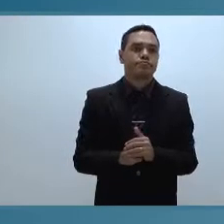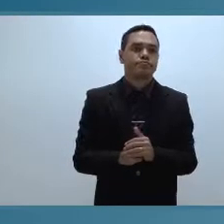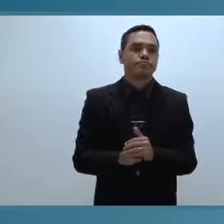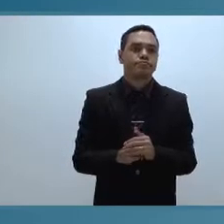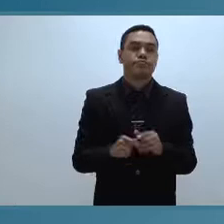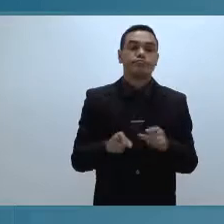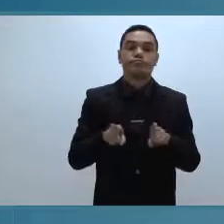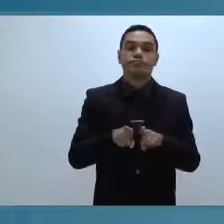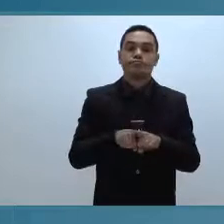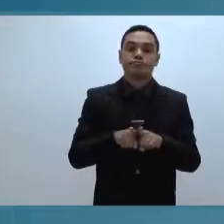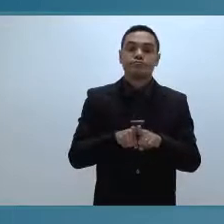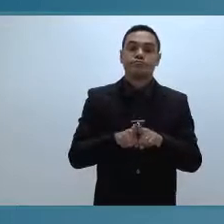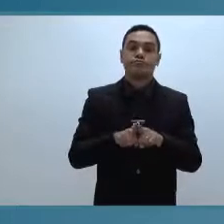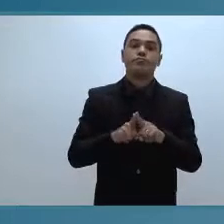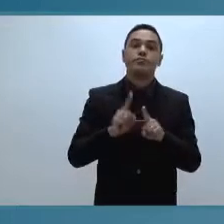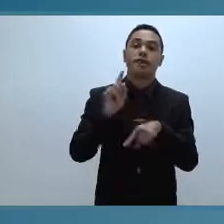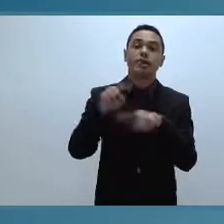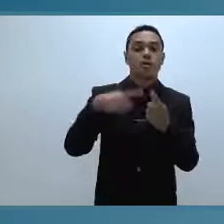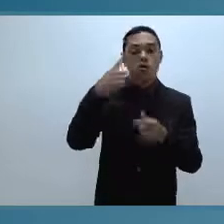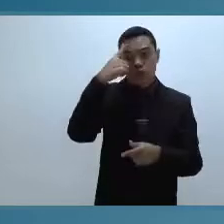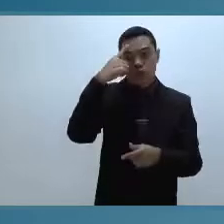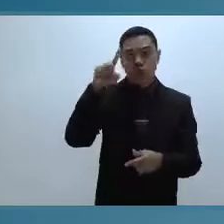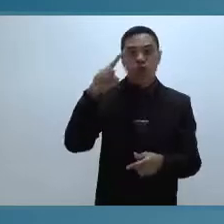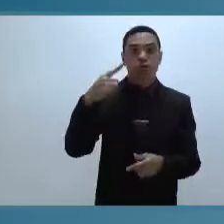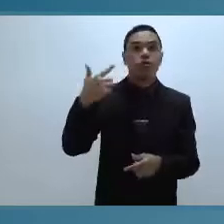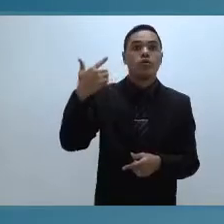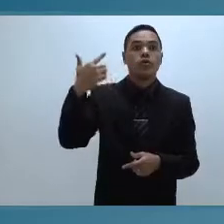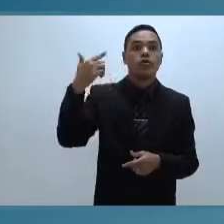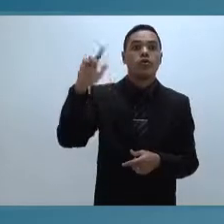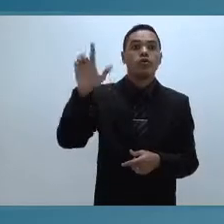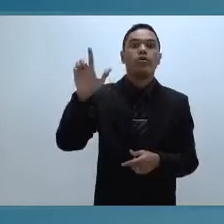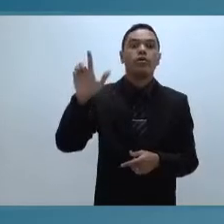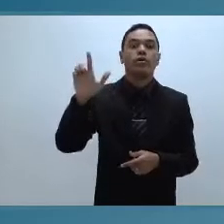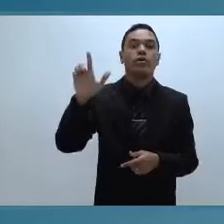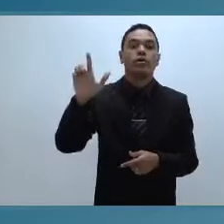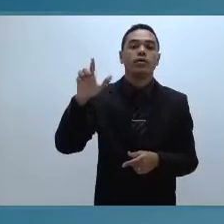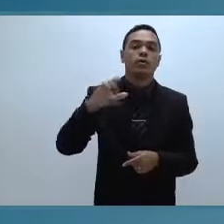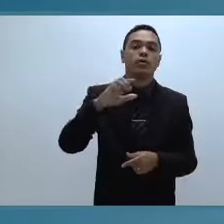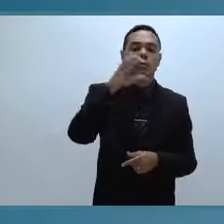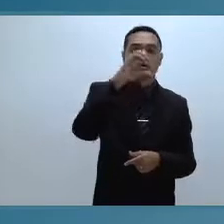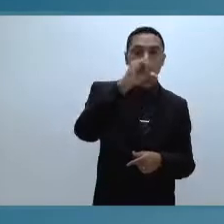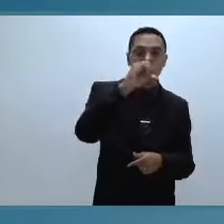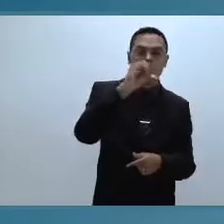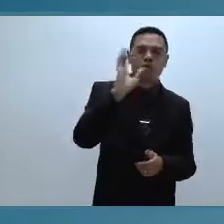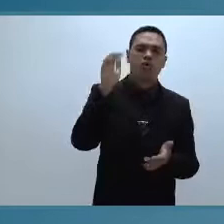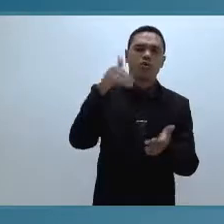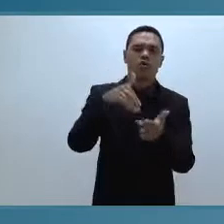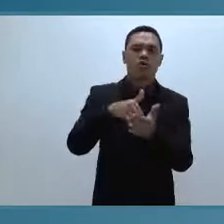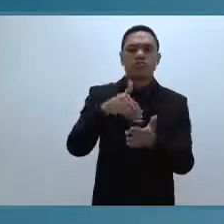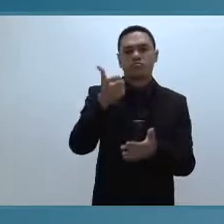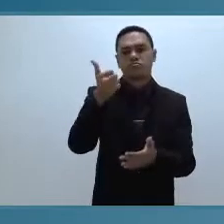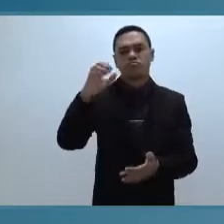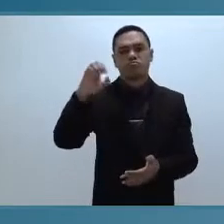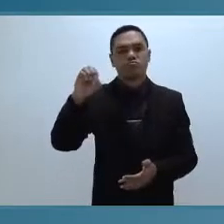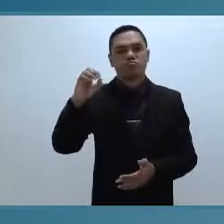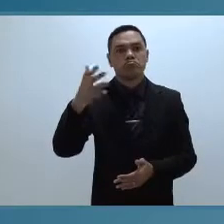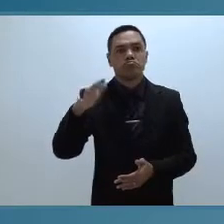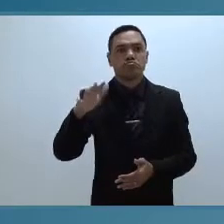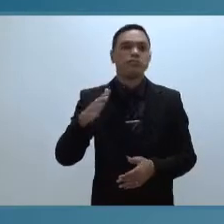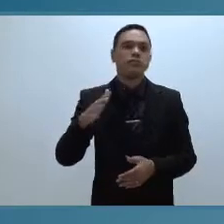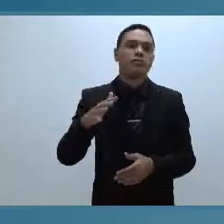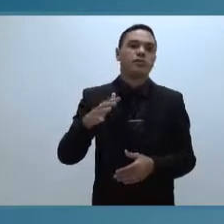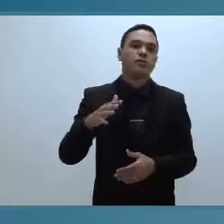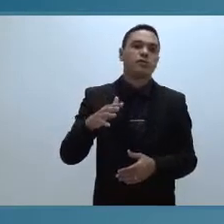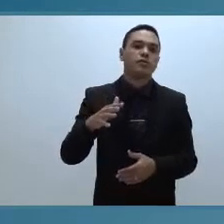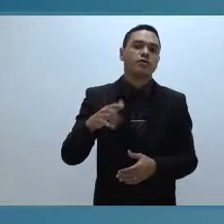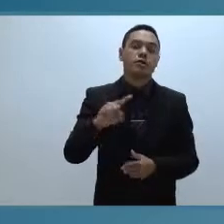saúde mental atualmente? Local, edifício 7. Plenário das câmaras cíveis